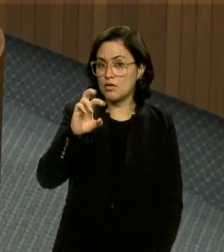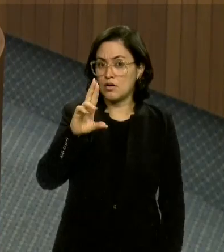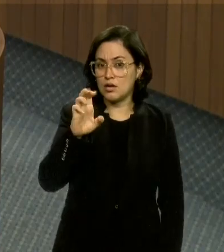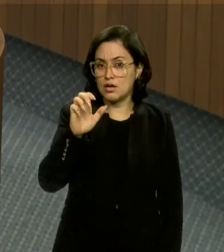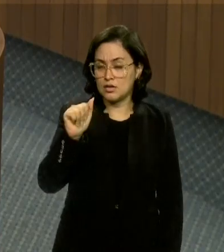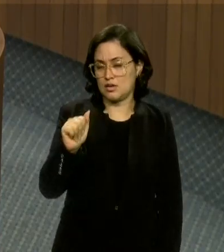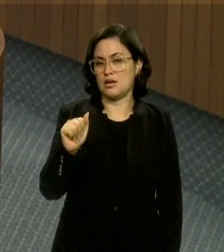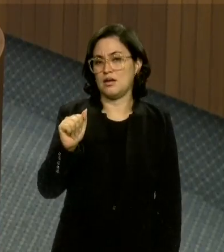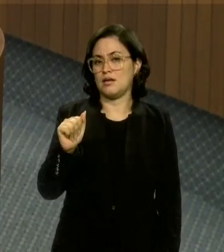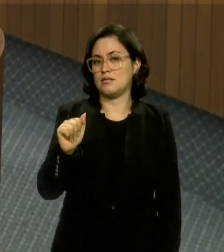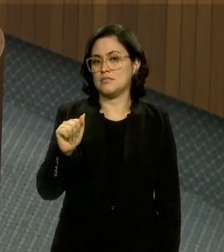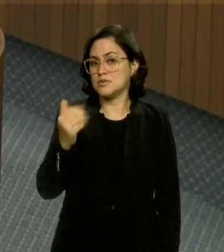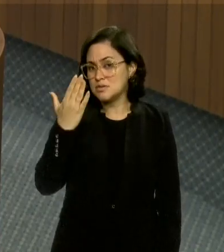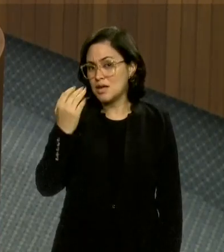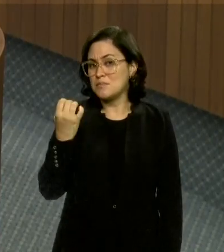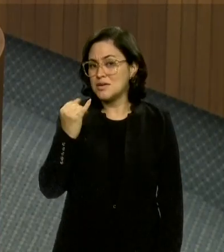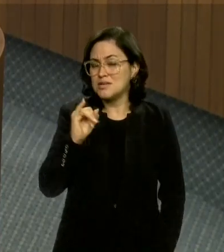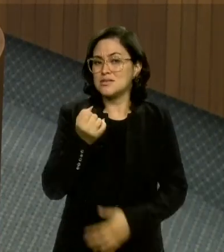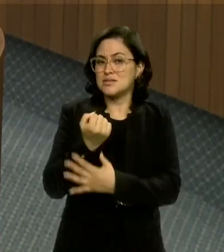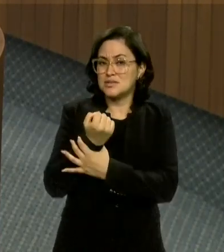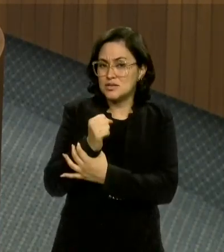qual o desespero?